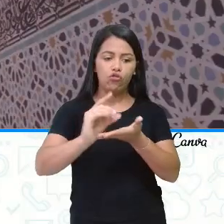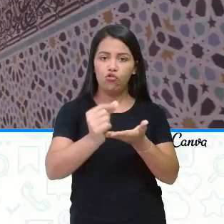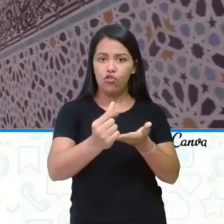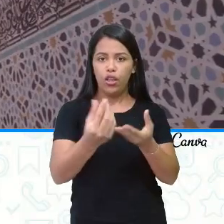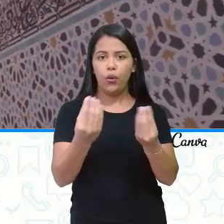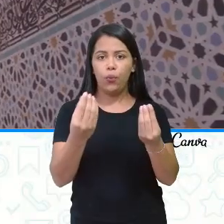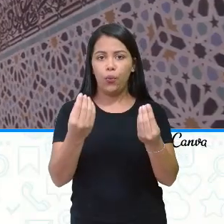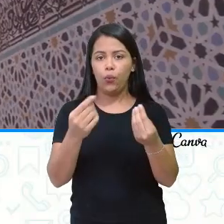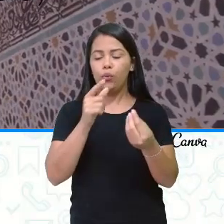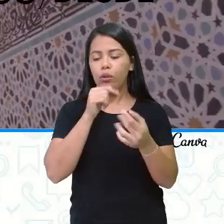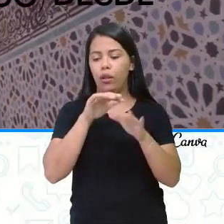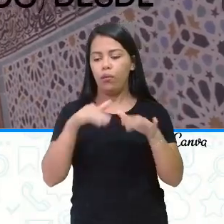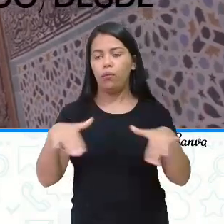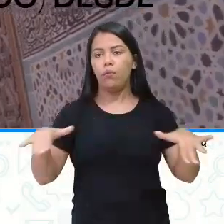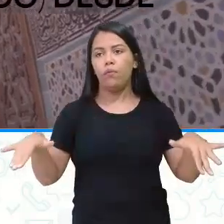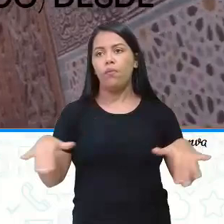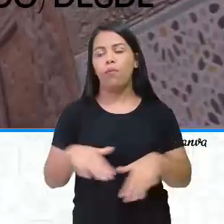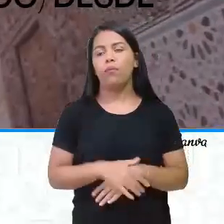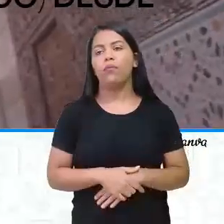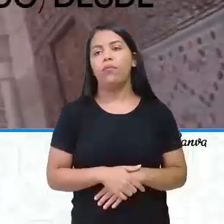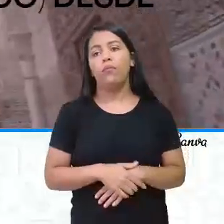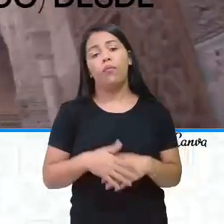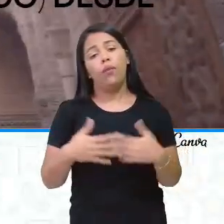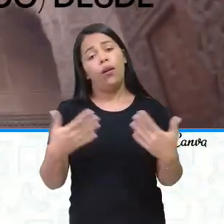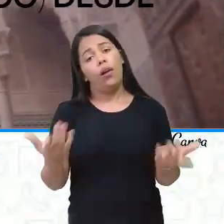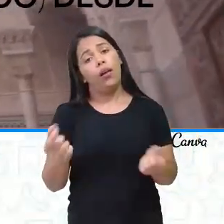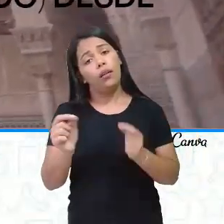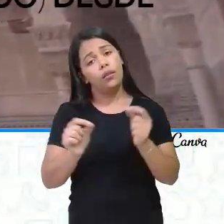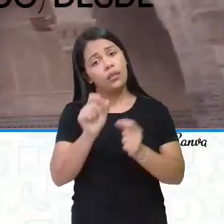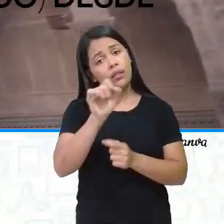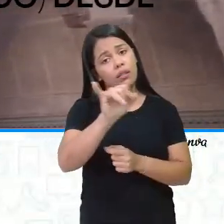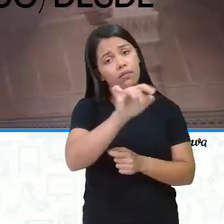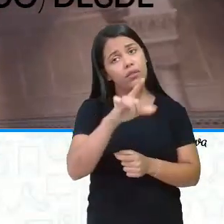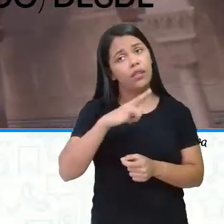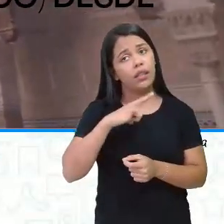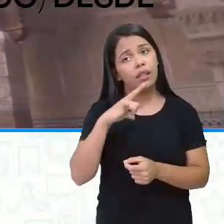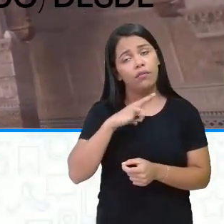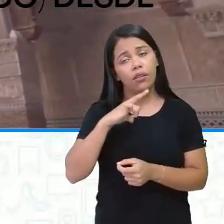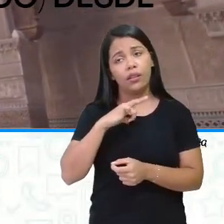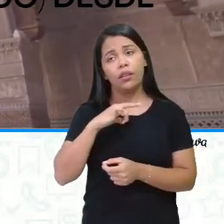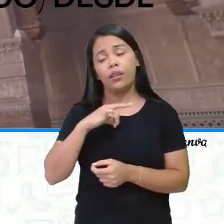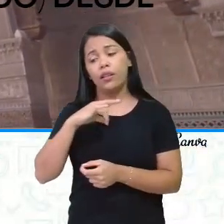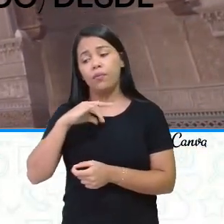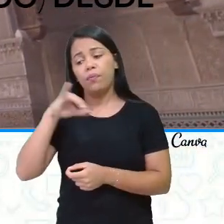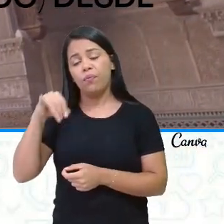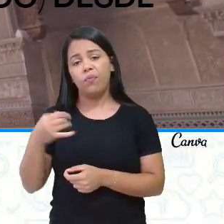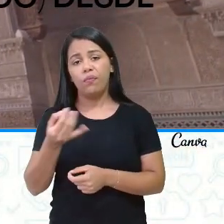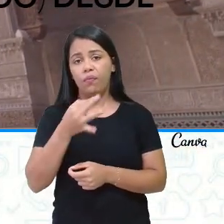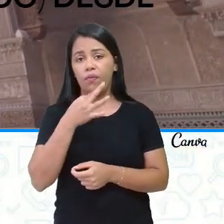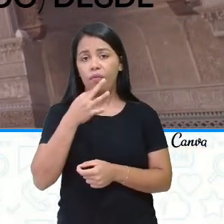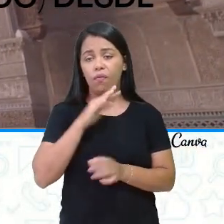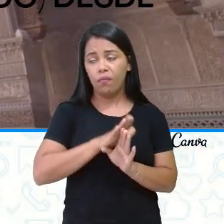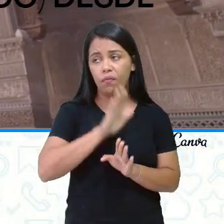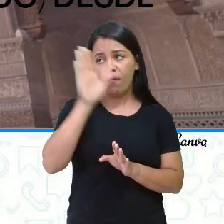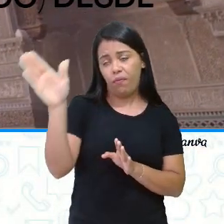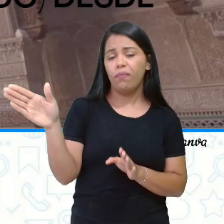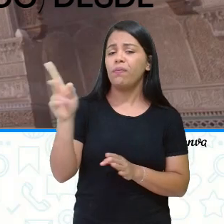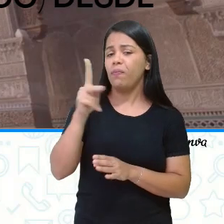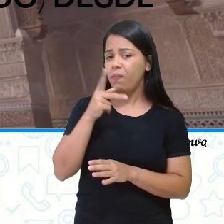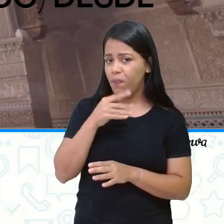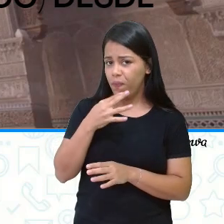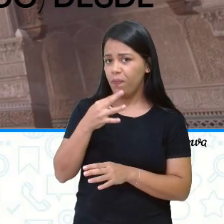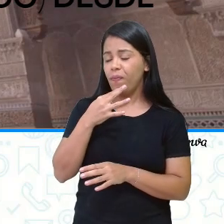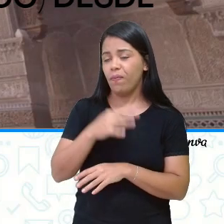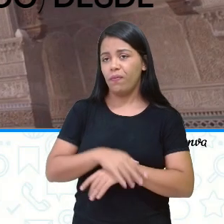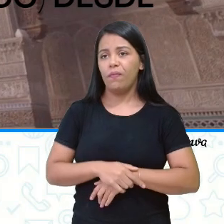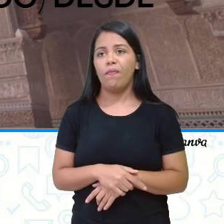Catar. Quem tiver a oportunidade de um dia conhecer, né? Vai lá. Al-Zubarah, fundada no século XVIII, é uma